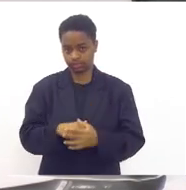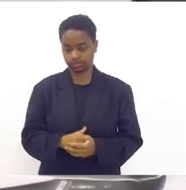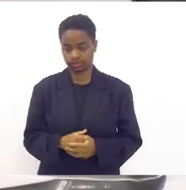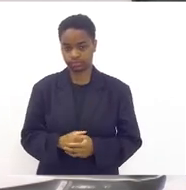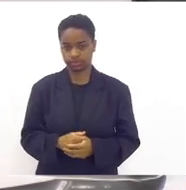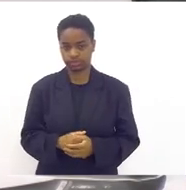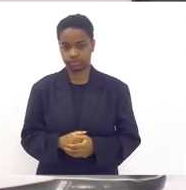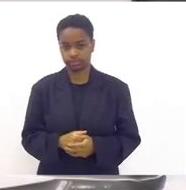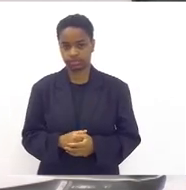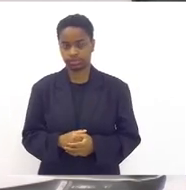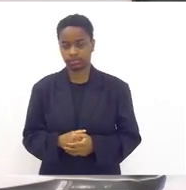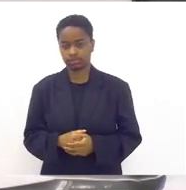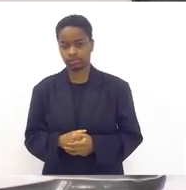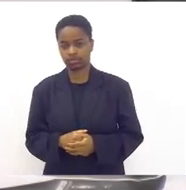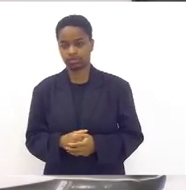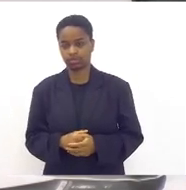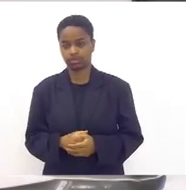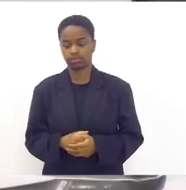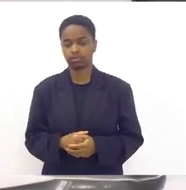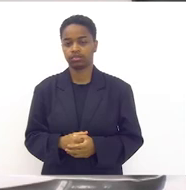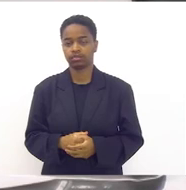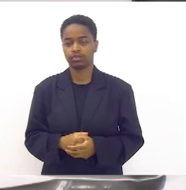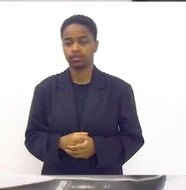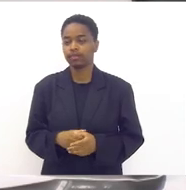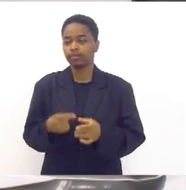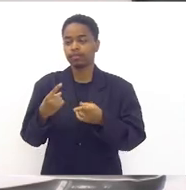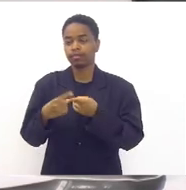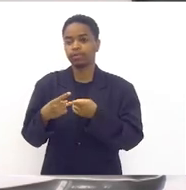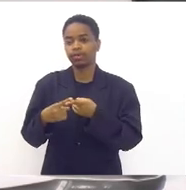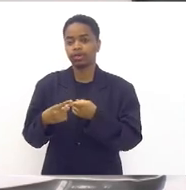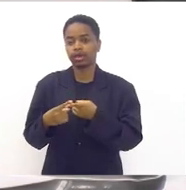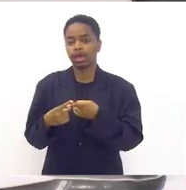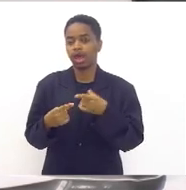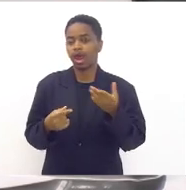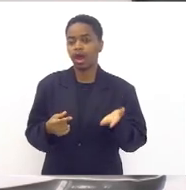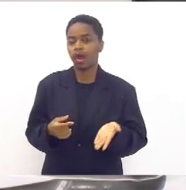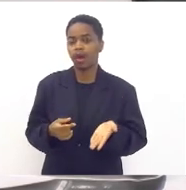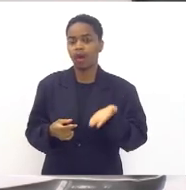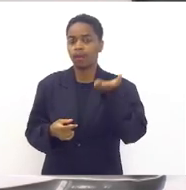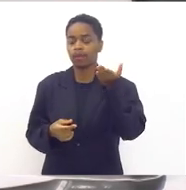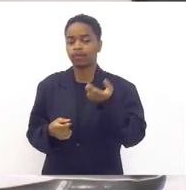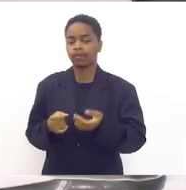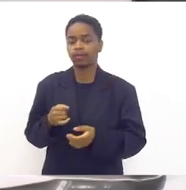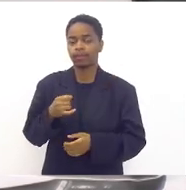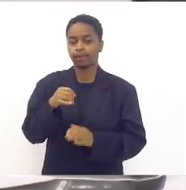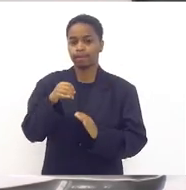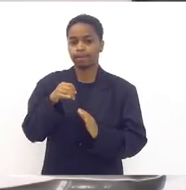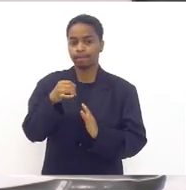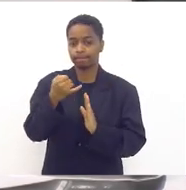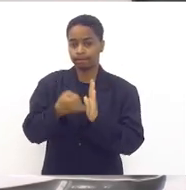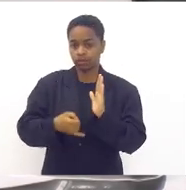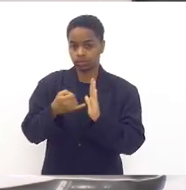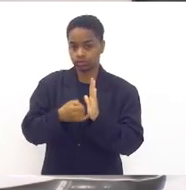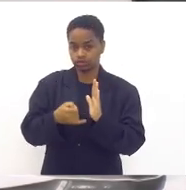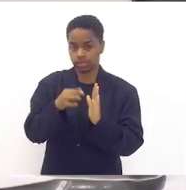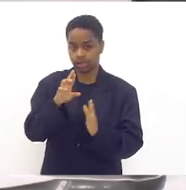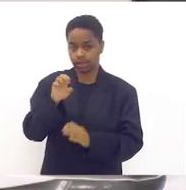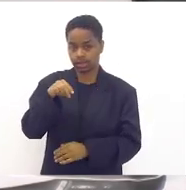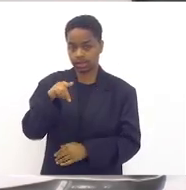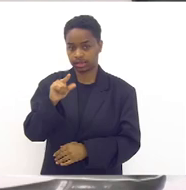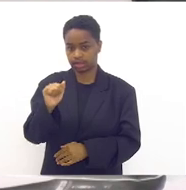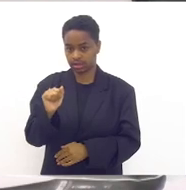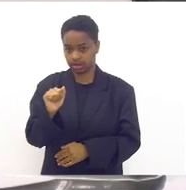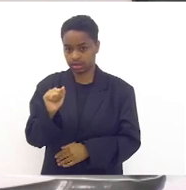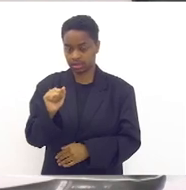O que você reputa esse aumento acima do previsto do imposto de renda retido na fonte? Isso, na sua